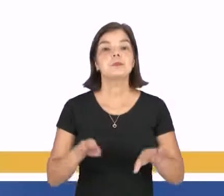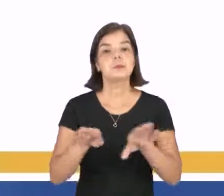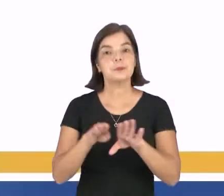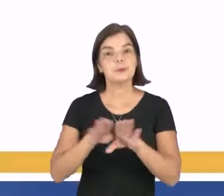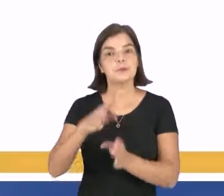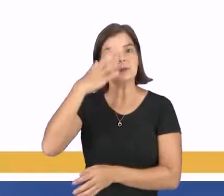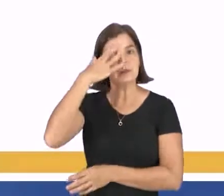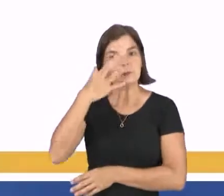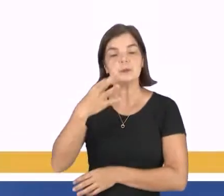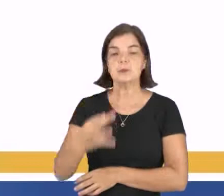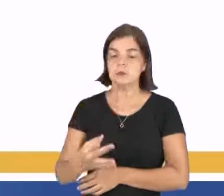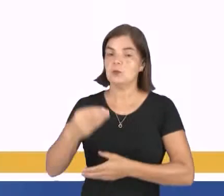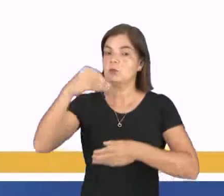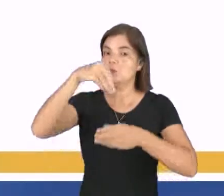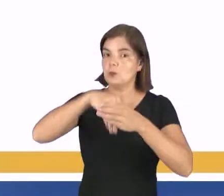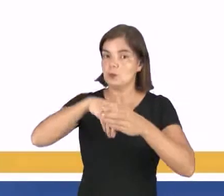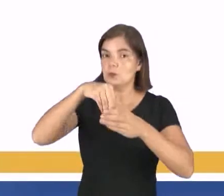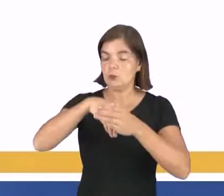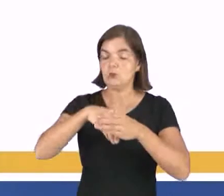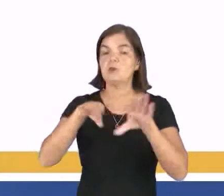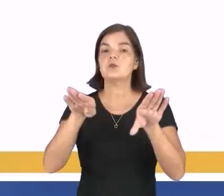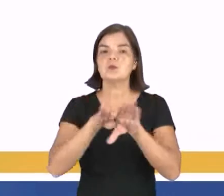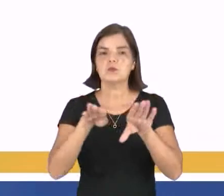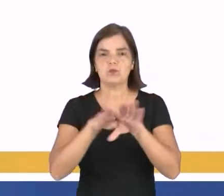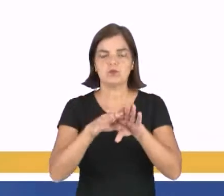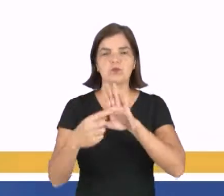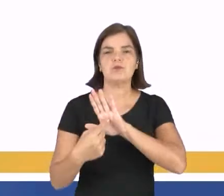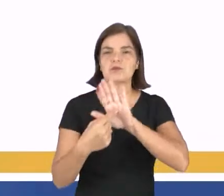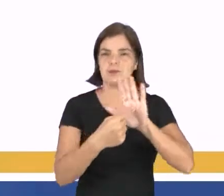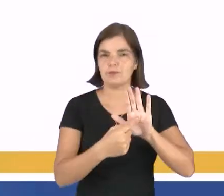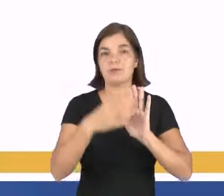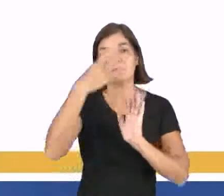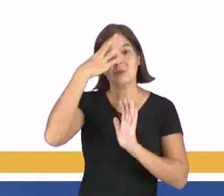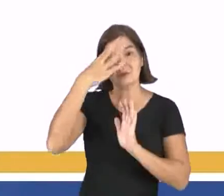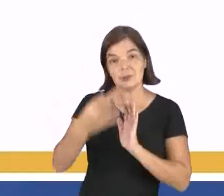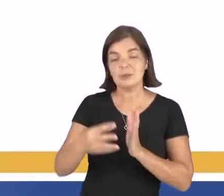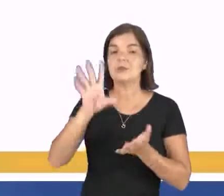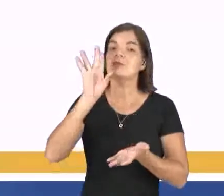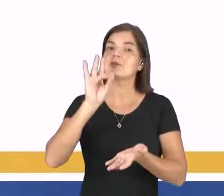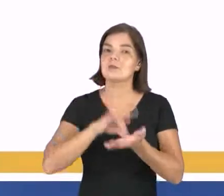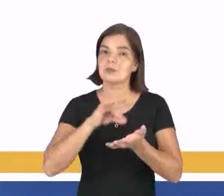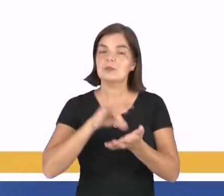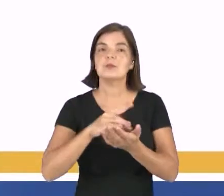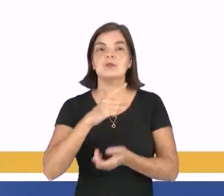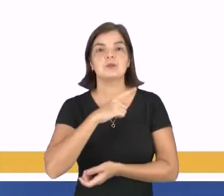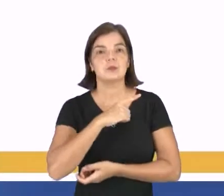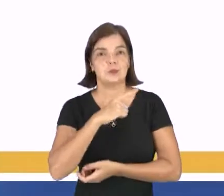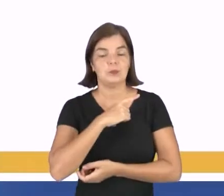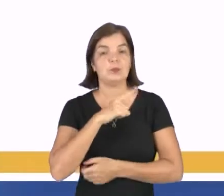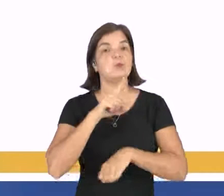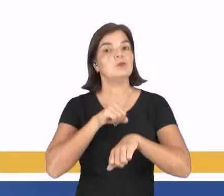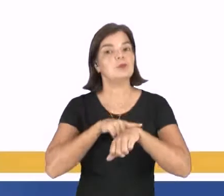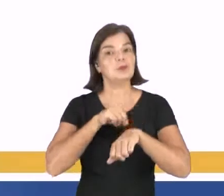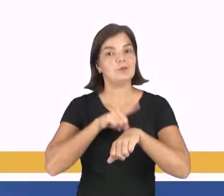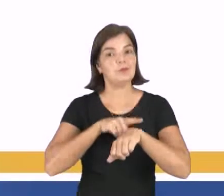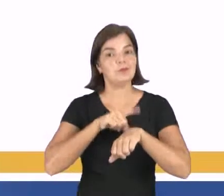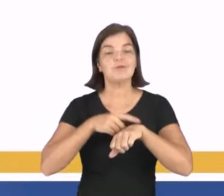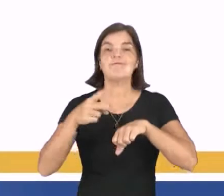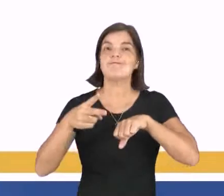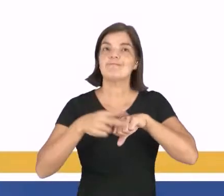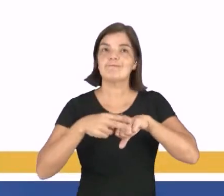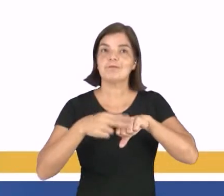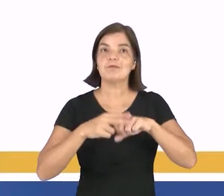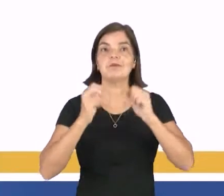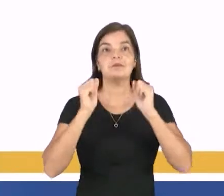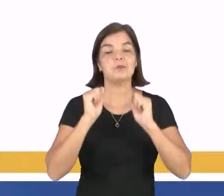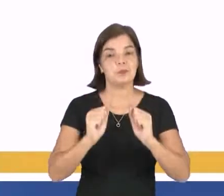gente dentro do modo indicativo quando você espreme uma certeza nós temos os tempos verbais eu